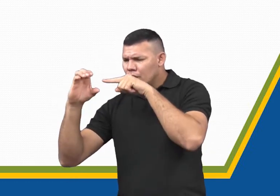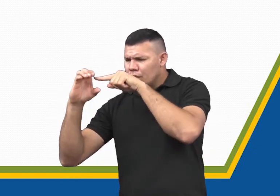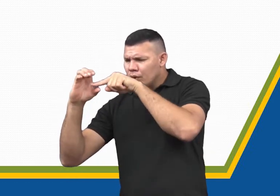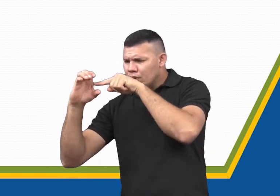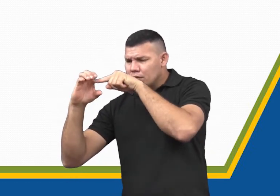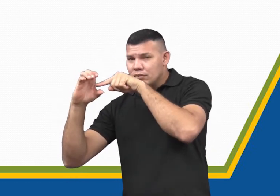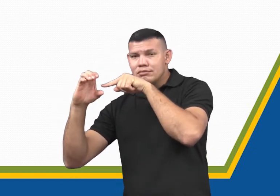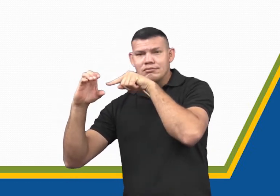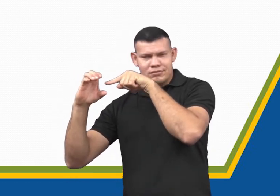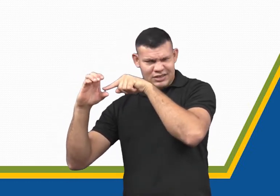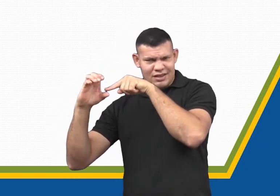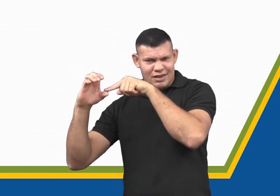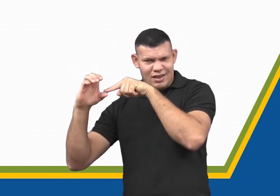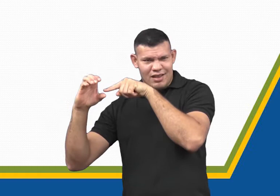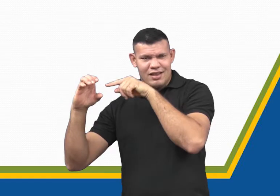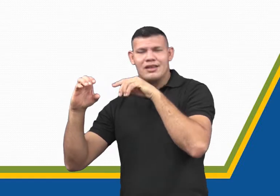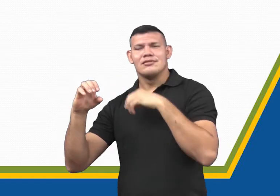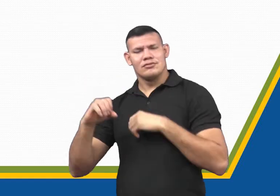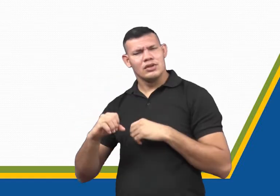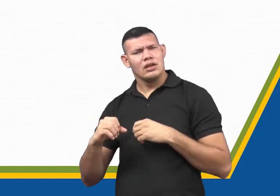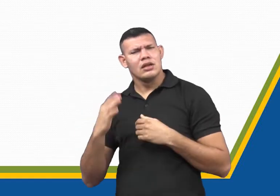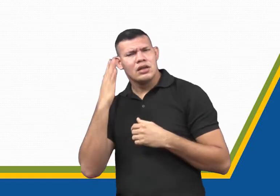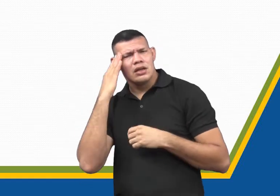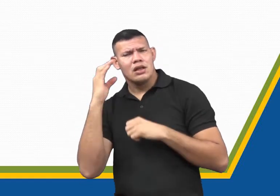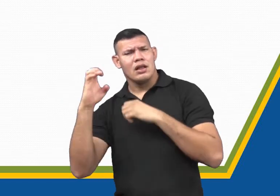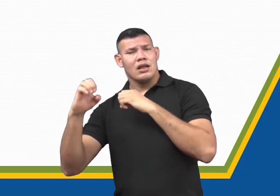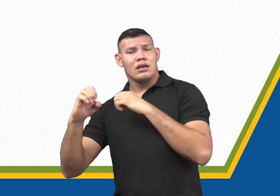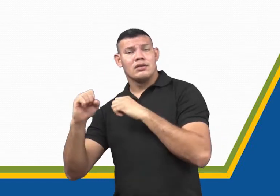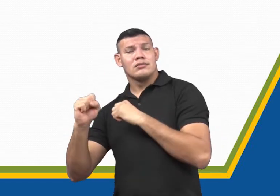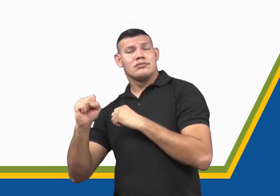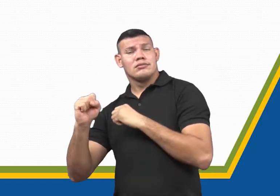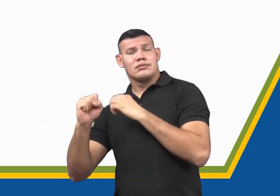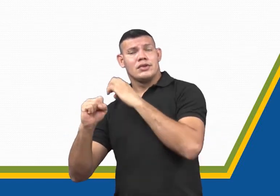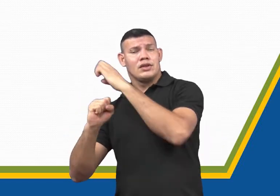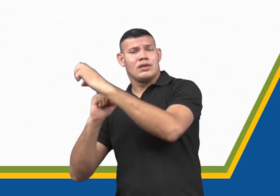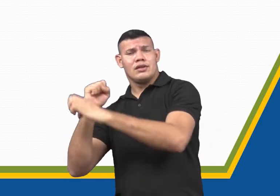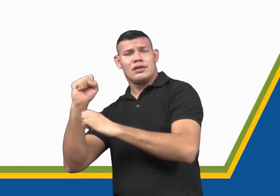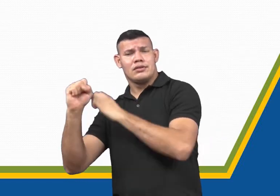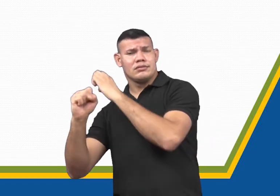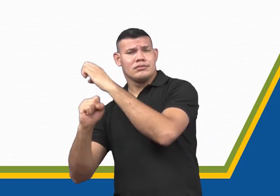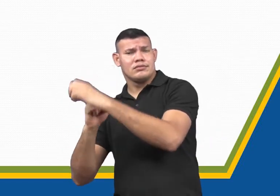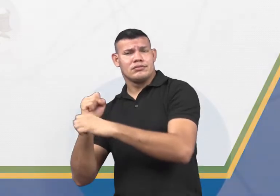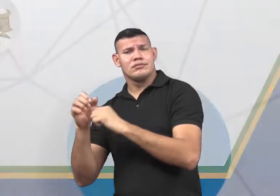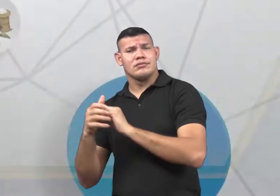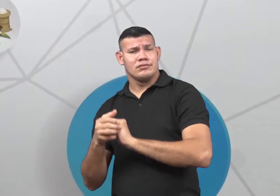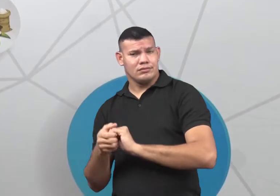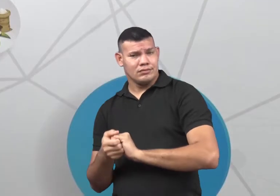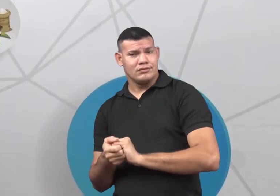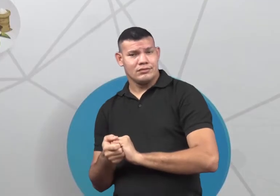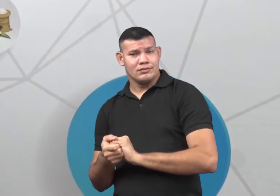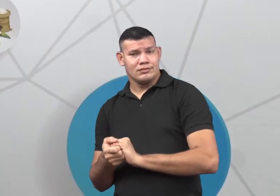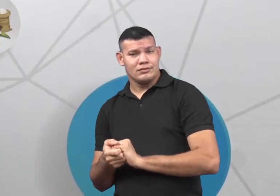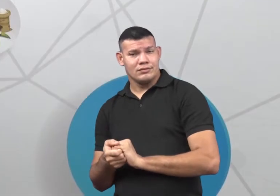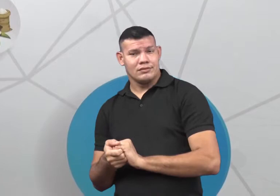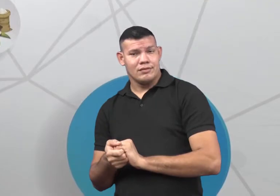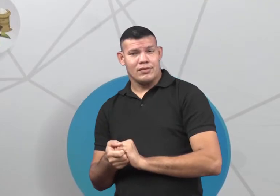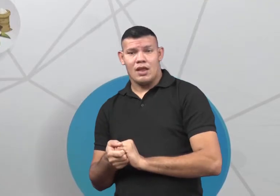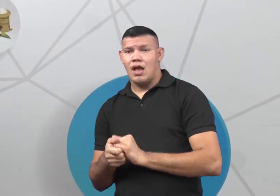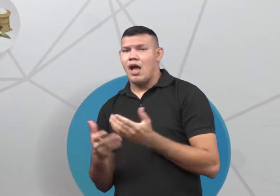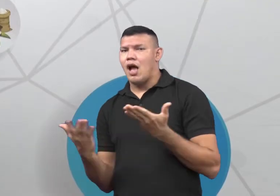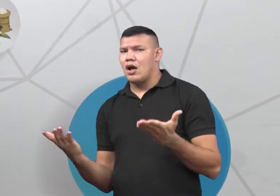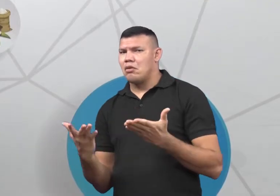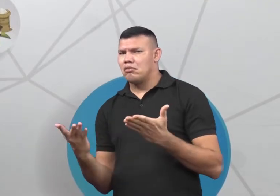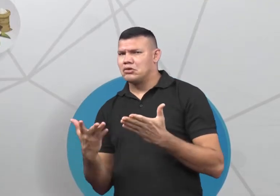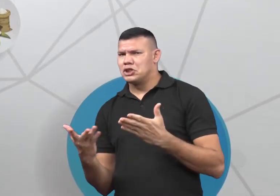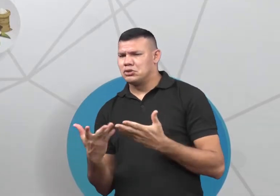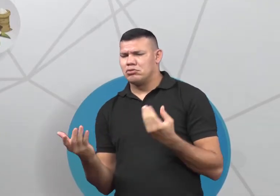quantos nêutrons esse elemento químico tem? Sim, é possível. É só a gente pegar o número de massa e subtrair